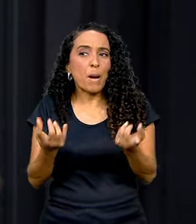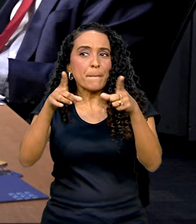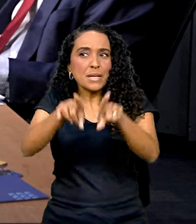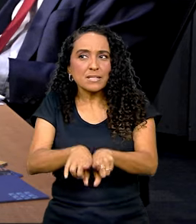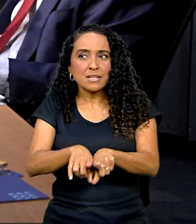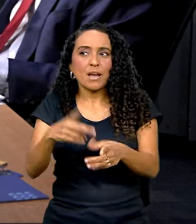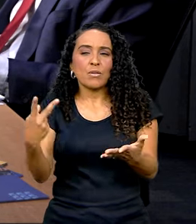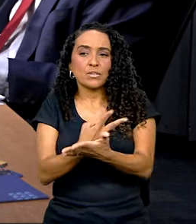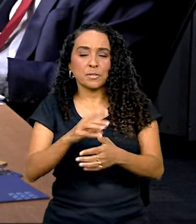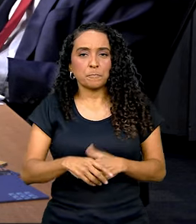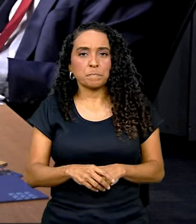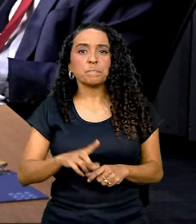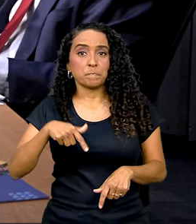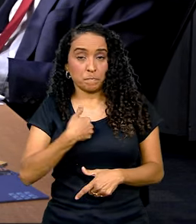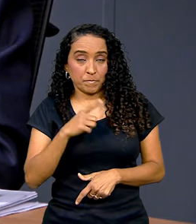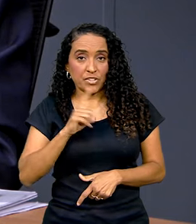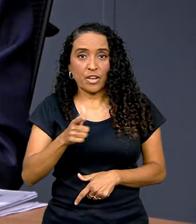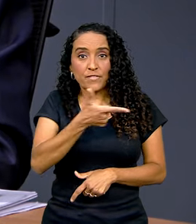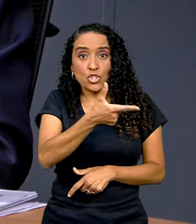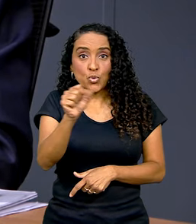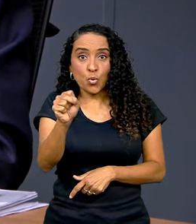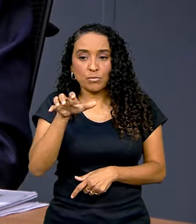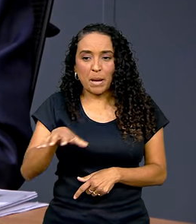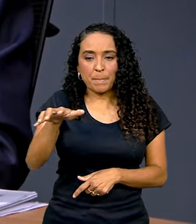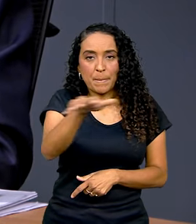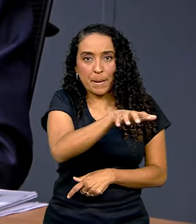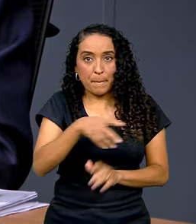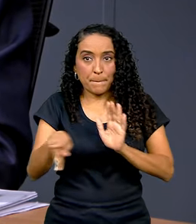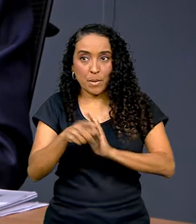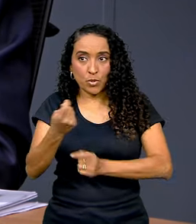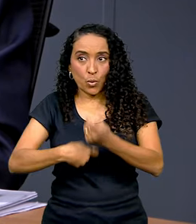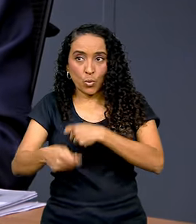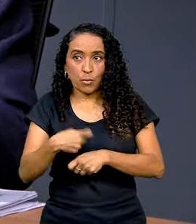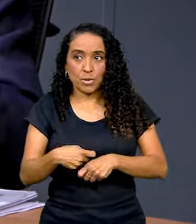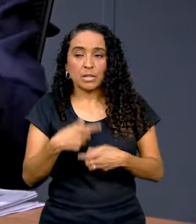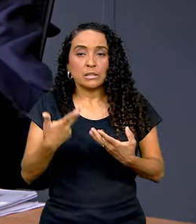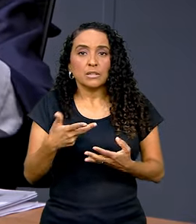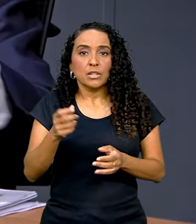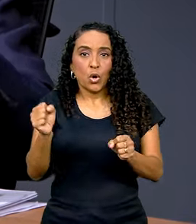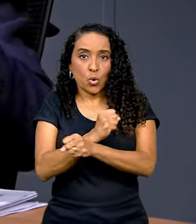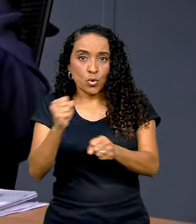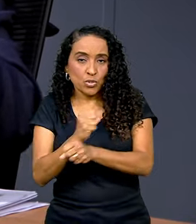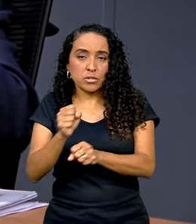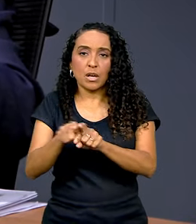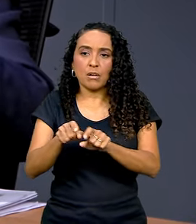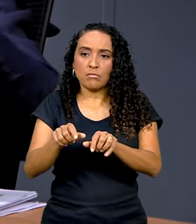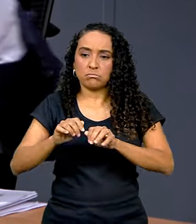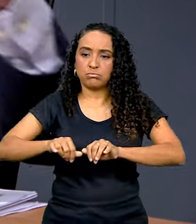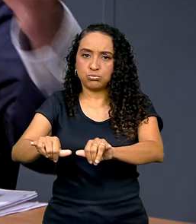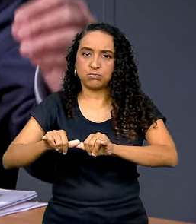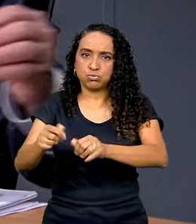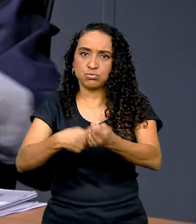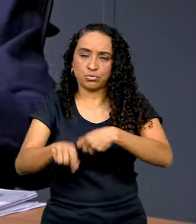pra gente como essas parcerias estão ocorrendo Olha nós já temos 28 setores da economia né o setor de construção civil